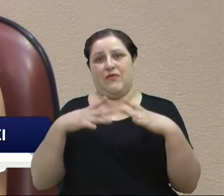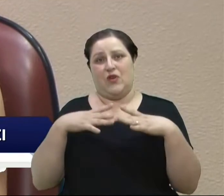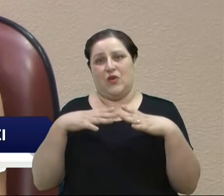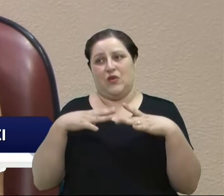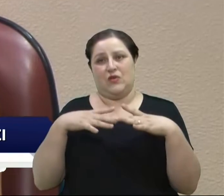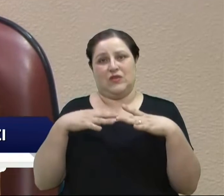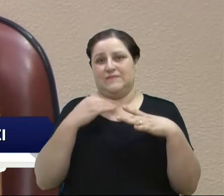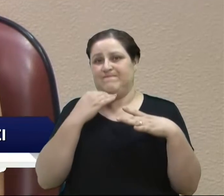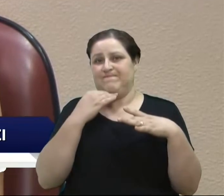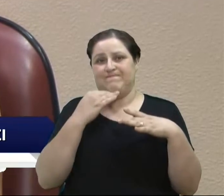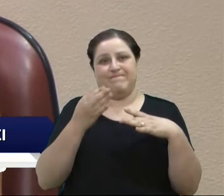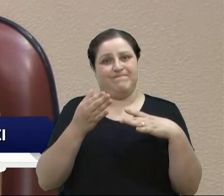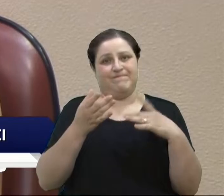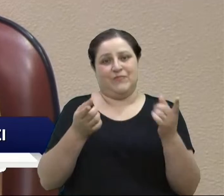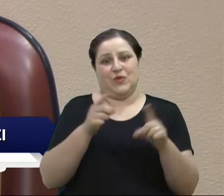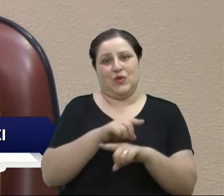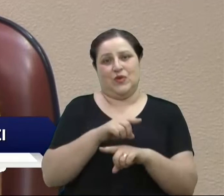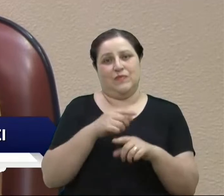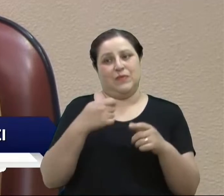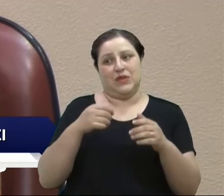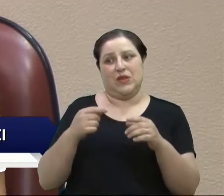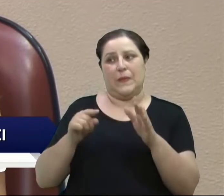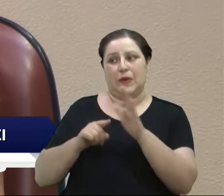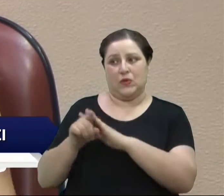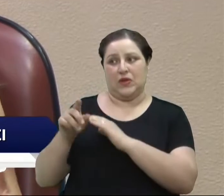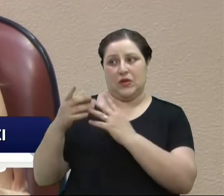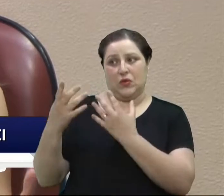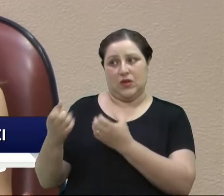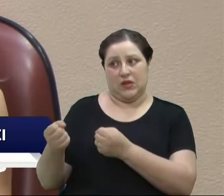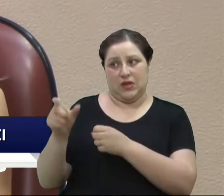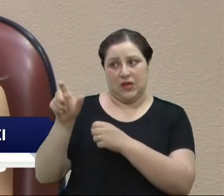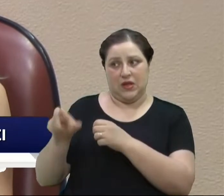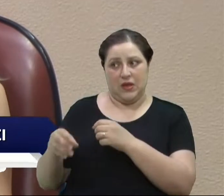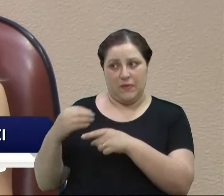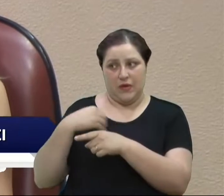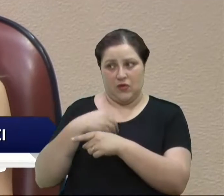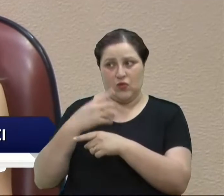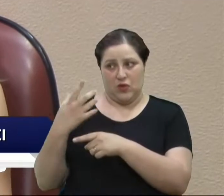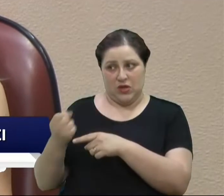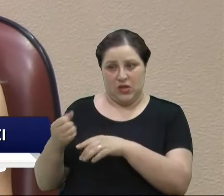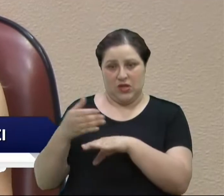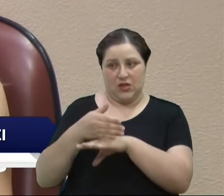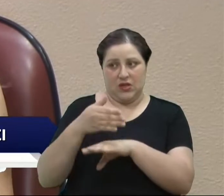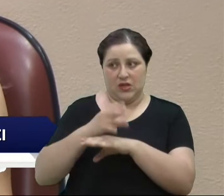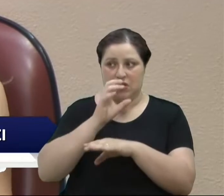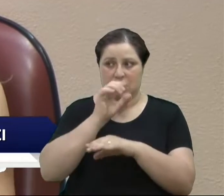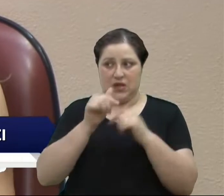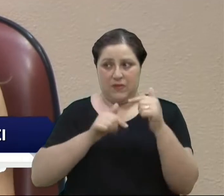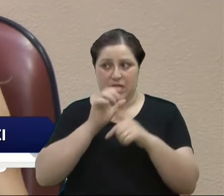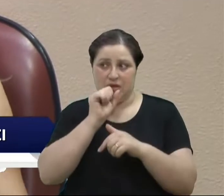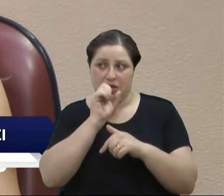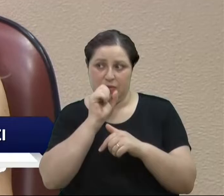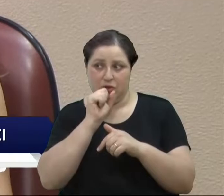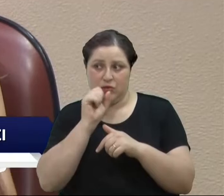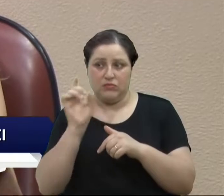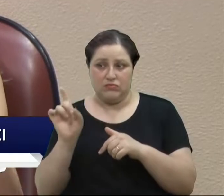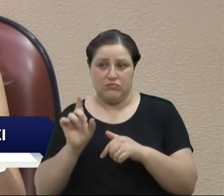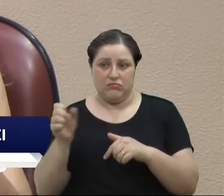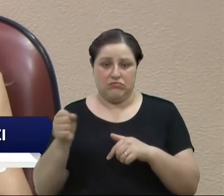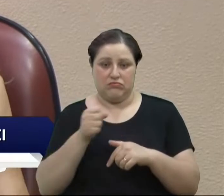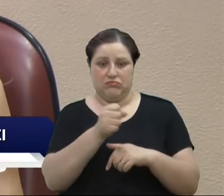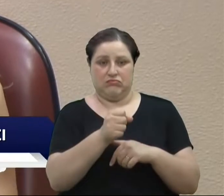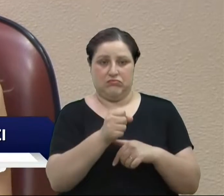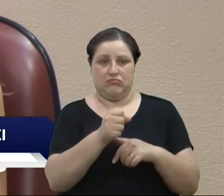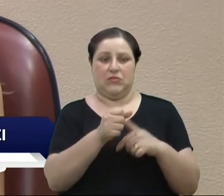aí com a concordância do médico para esses mutirões que nós vamos continuar fazendo no ano que vem, como forma